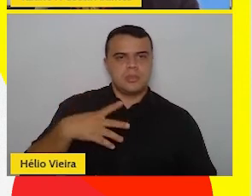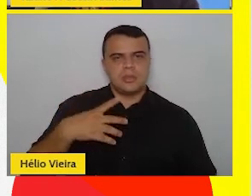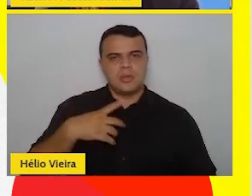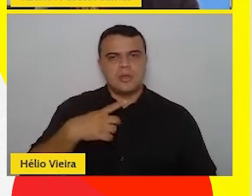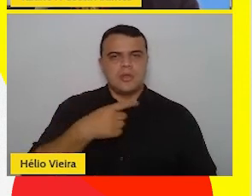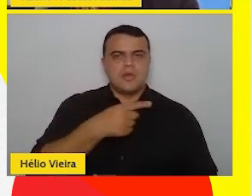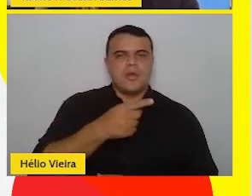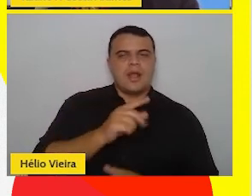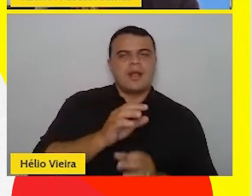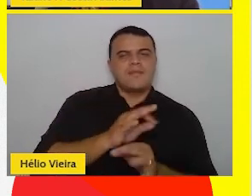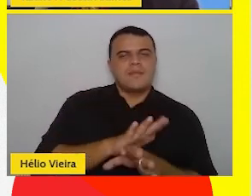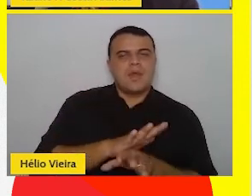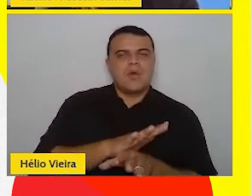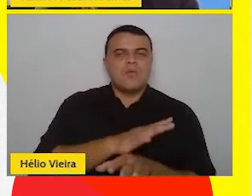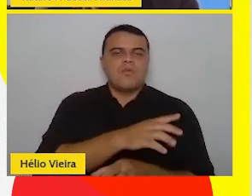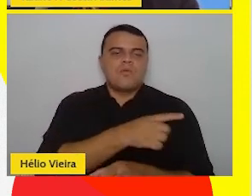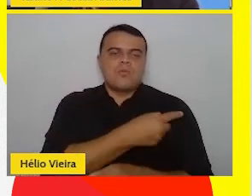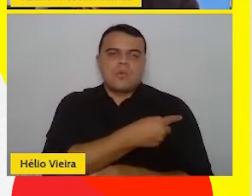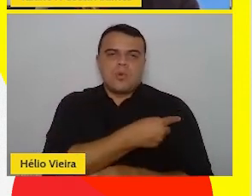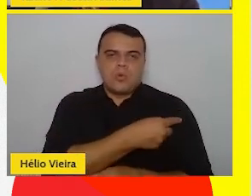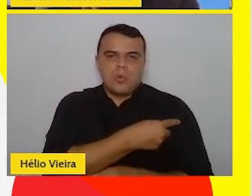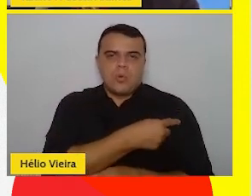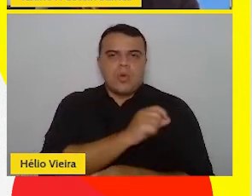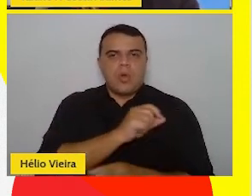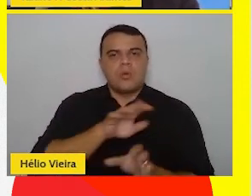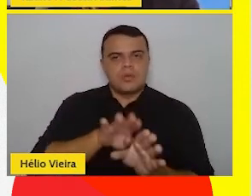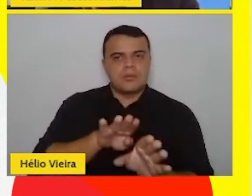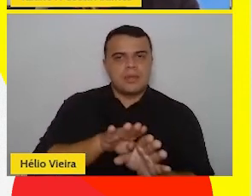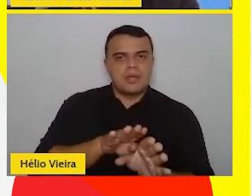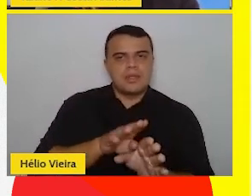1 e ensino médio, por exemplo.